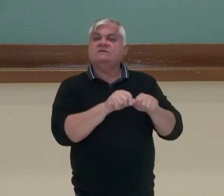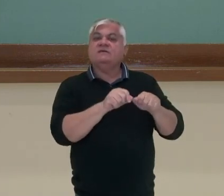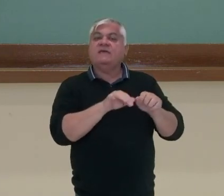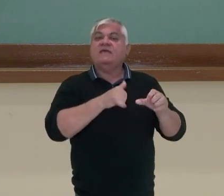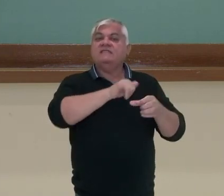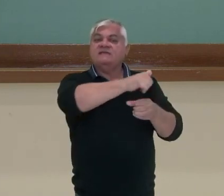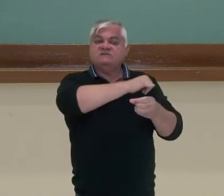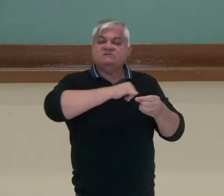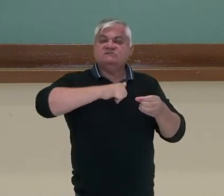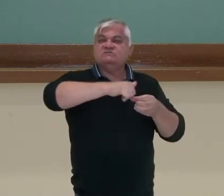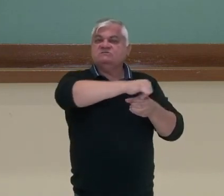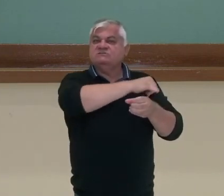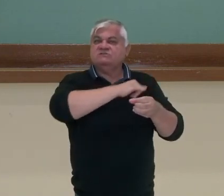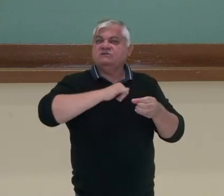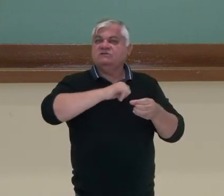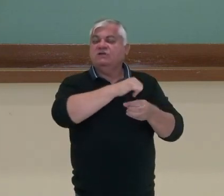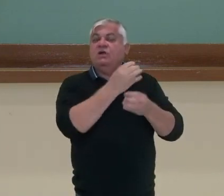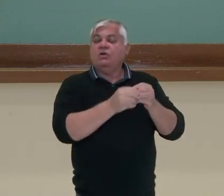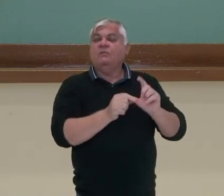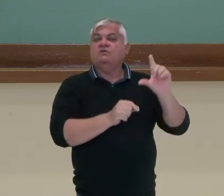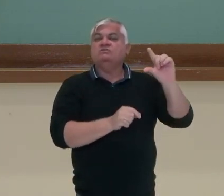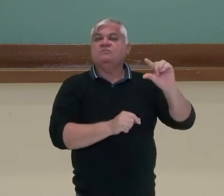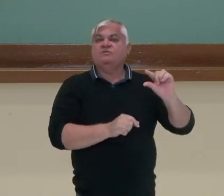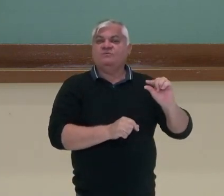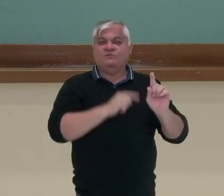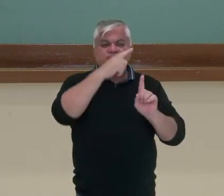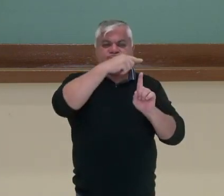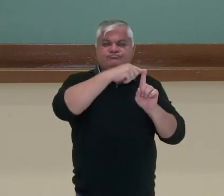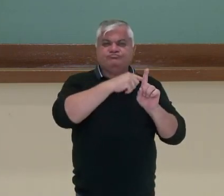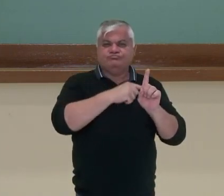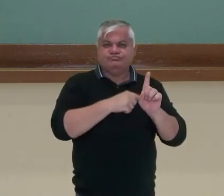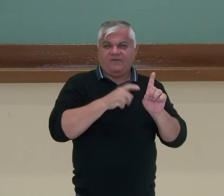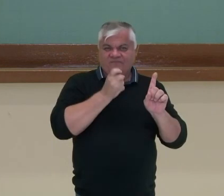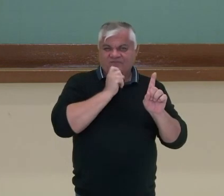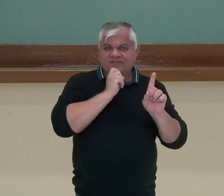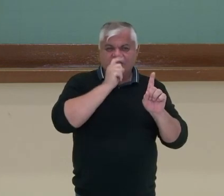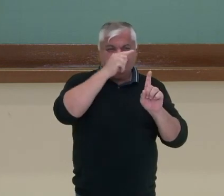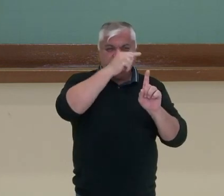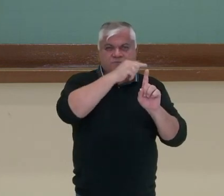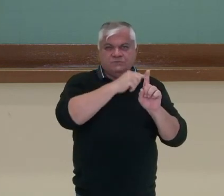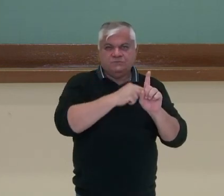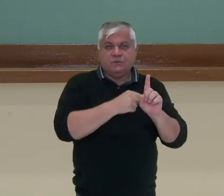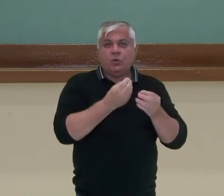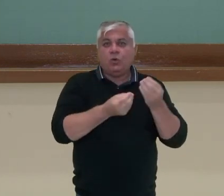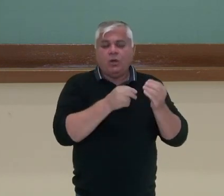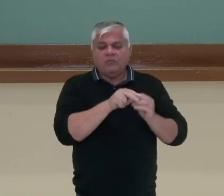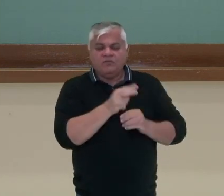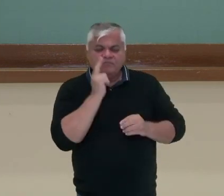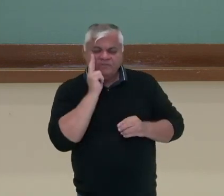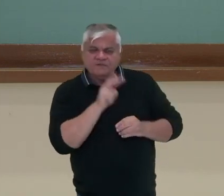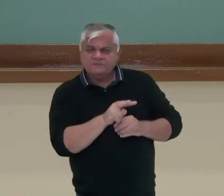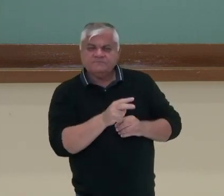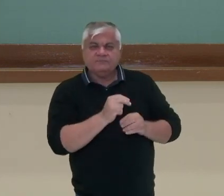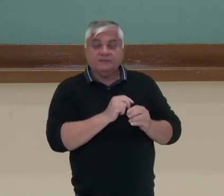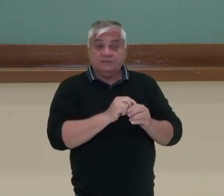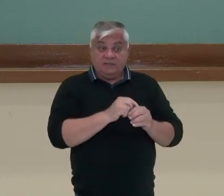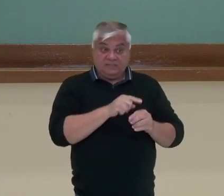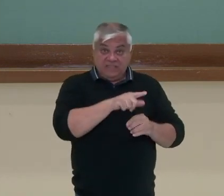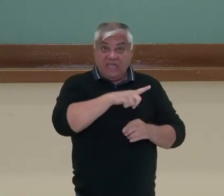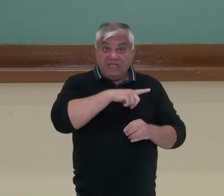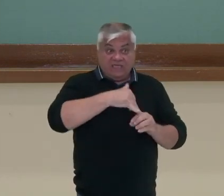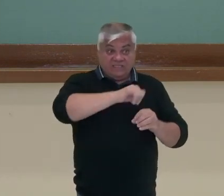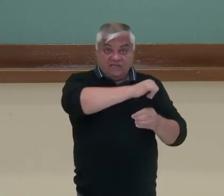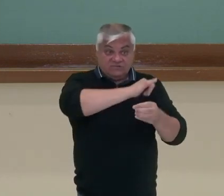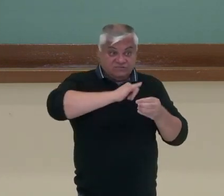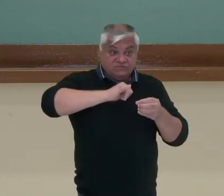energia. Essa liberação vem com a diminuição da temperatura. E aí, a gente vê como que ela se comporta, né? É uma liberação de energia